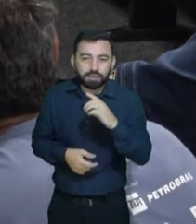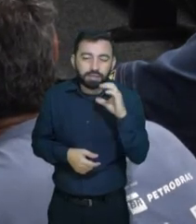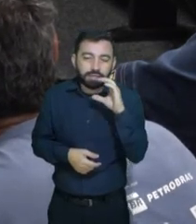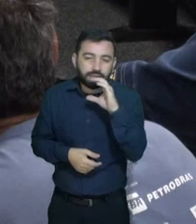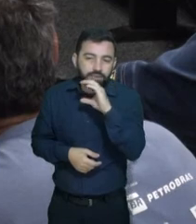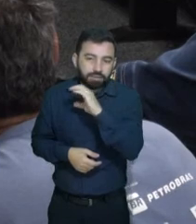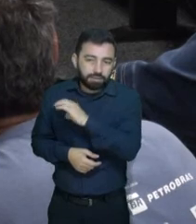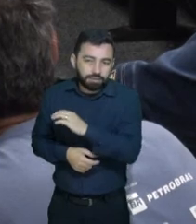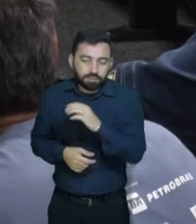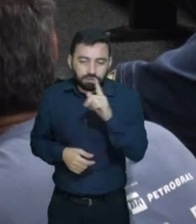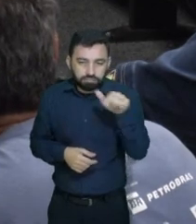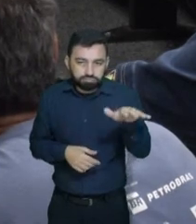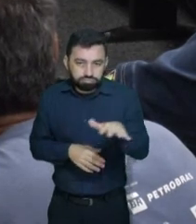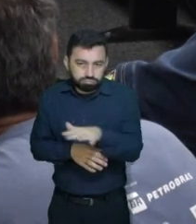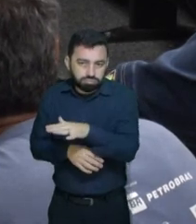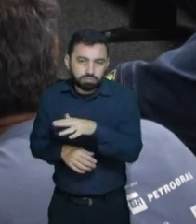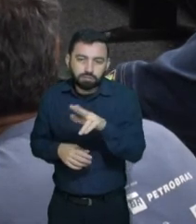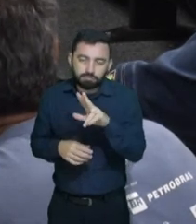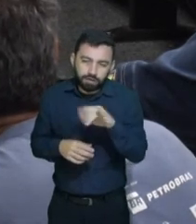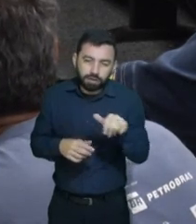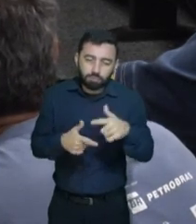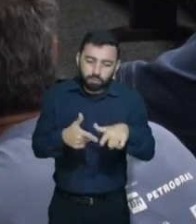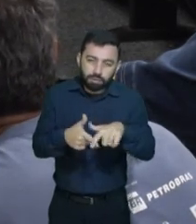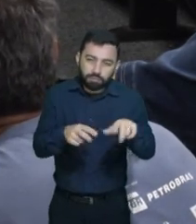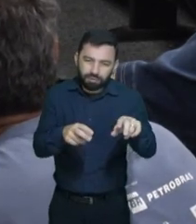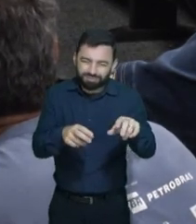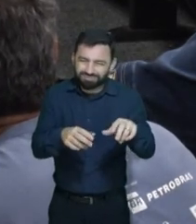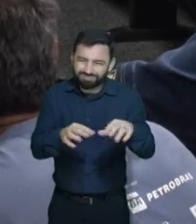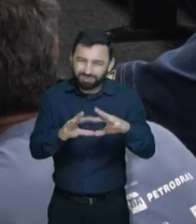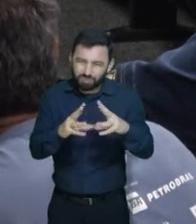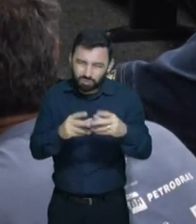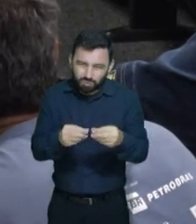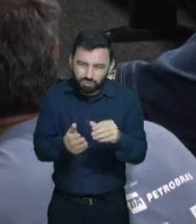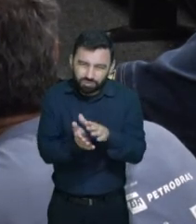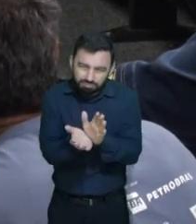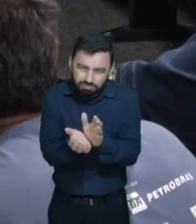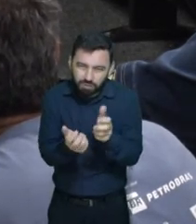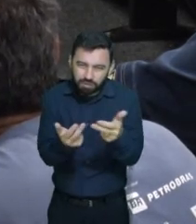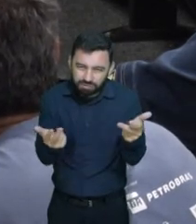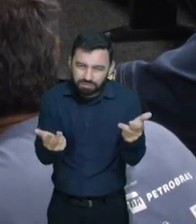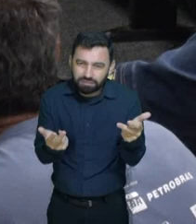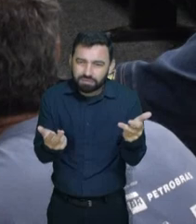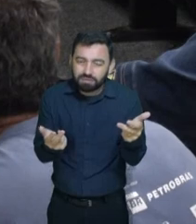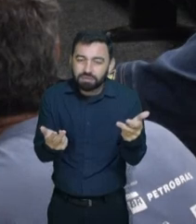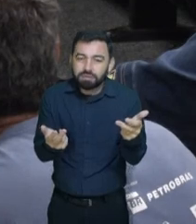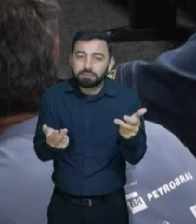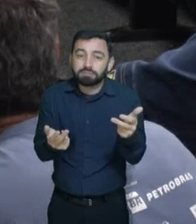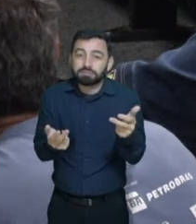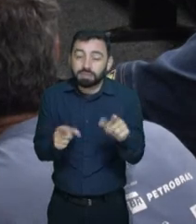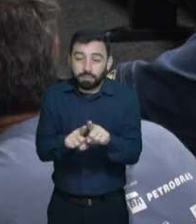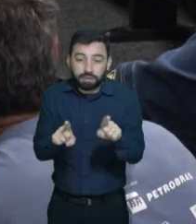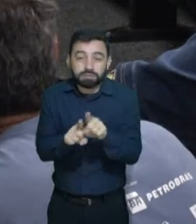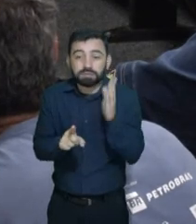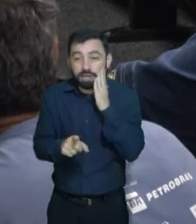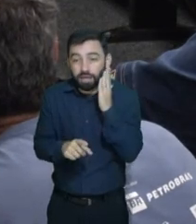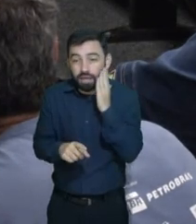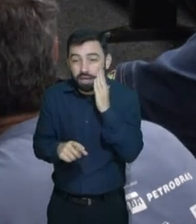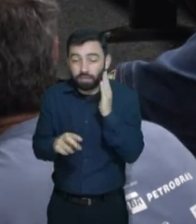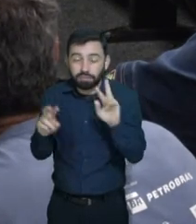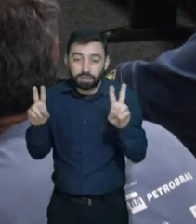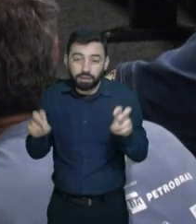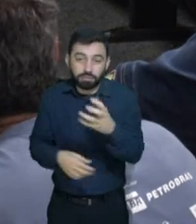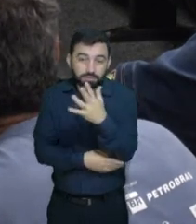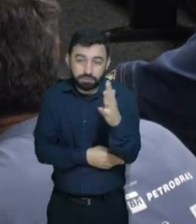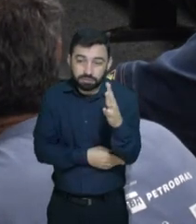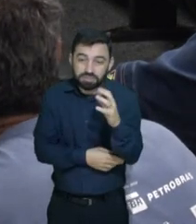aquecimento do oceano, vai matar a maricultura, os nossos pescadores aqui vivem disso... A gente sabe que a questão ambiental, se